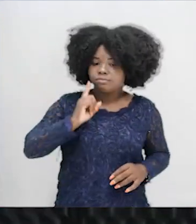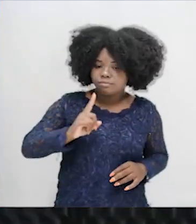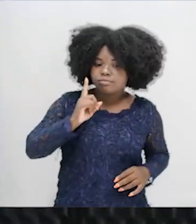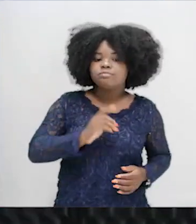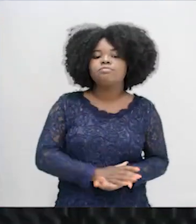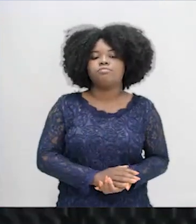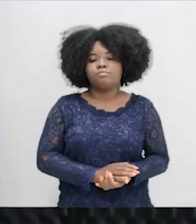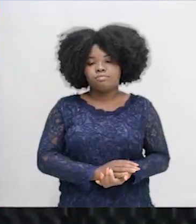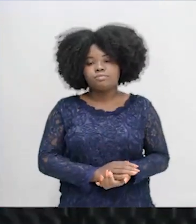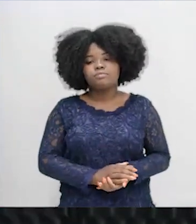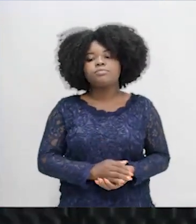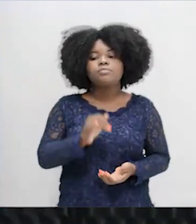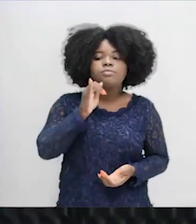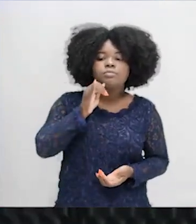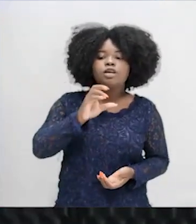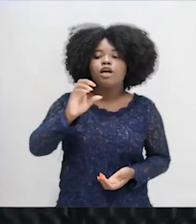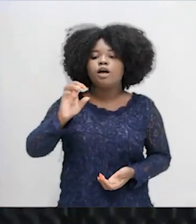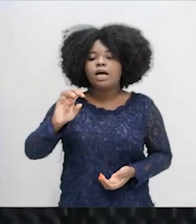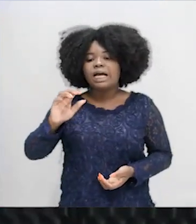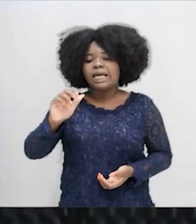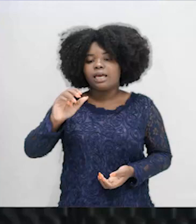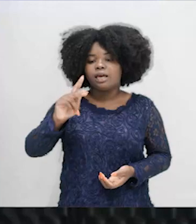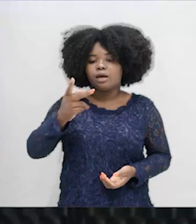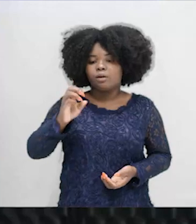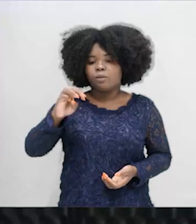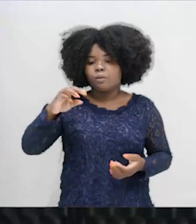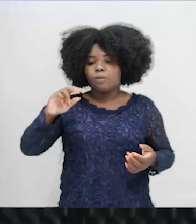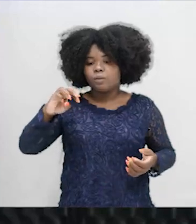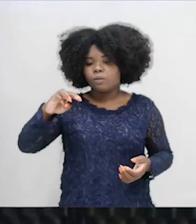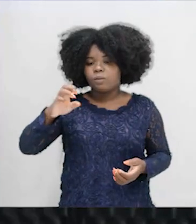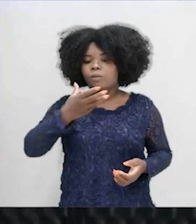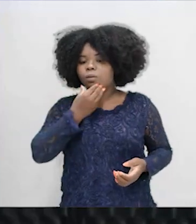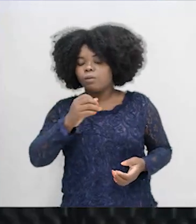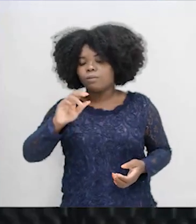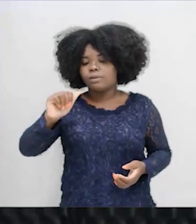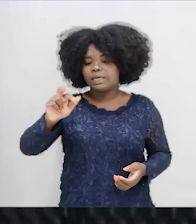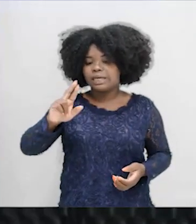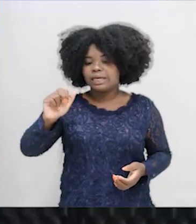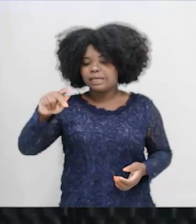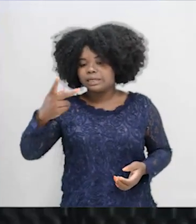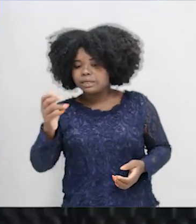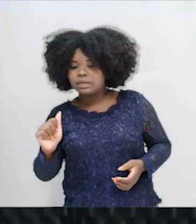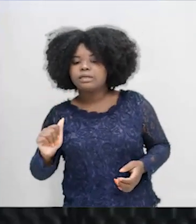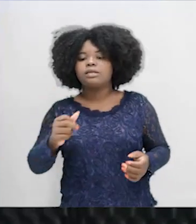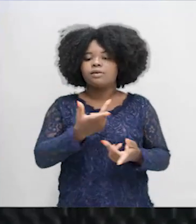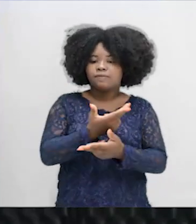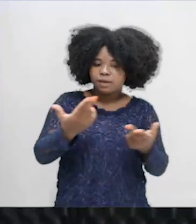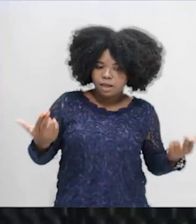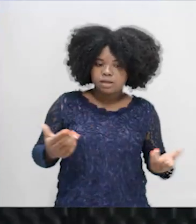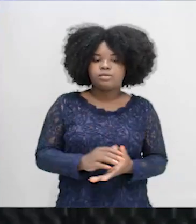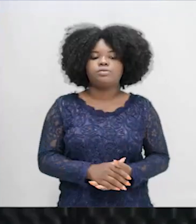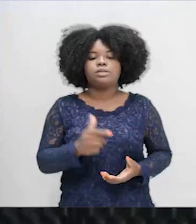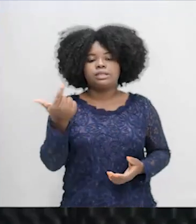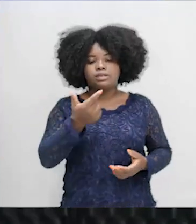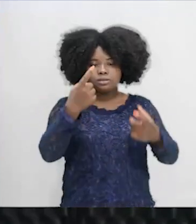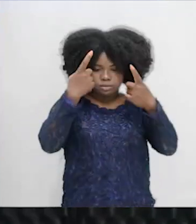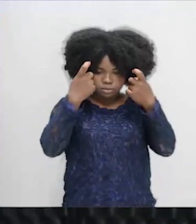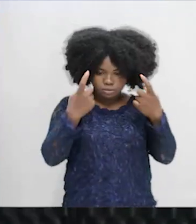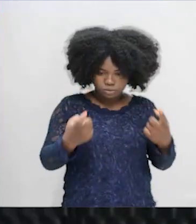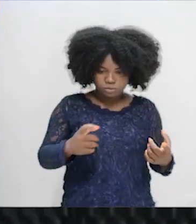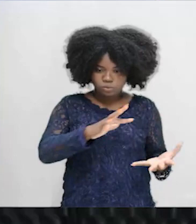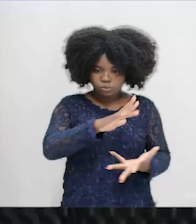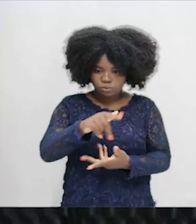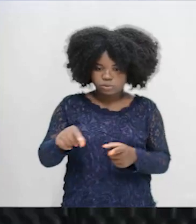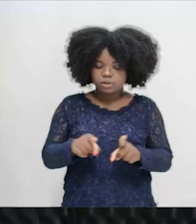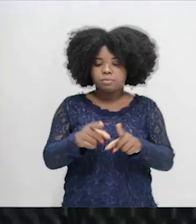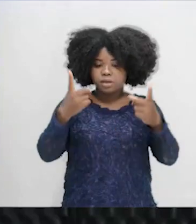o Superman, que veio de outro planeta, mas veio parar nos Estados Unidos, né? E entre outros, você tem muitos aí. Na Segunda Guerra Mundial e na Guerra Fria,